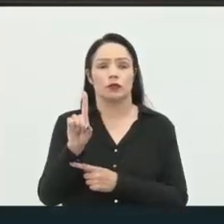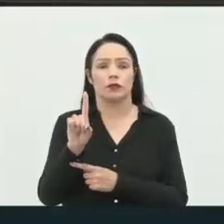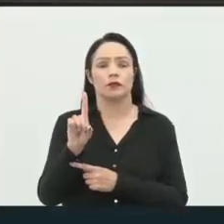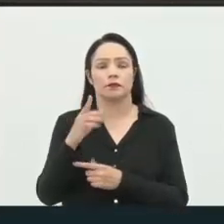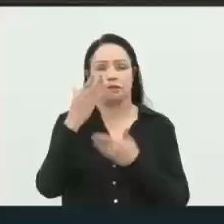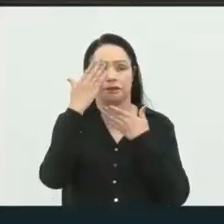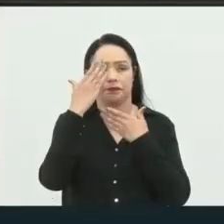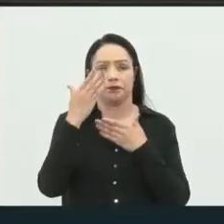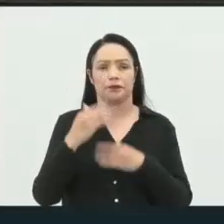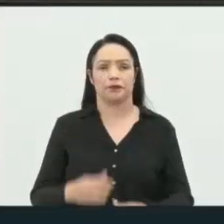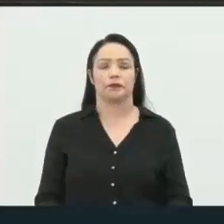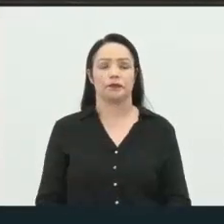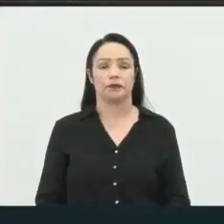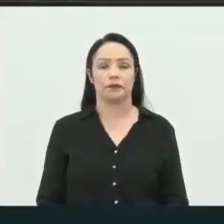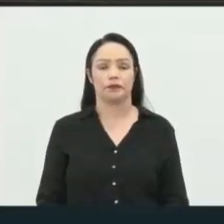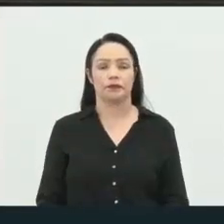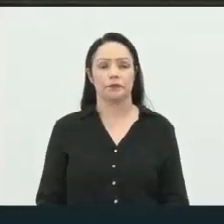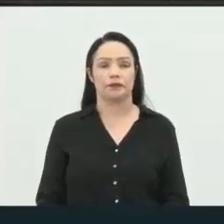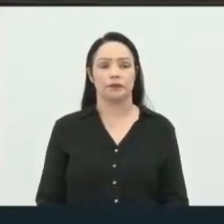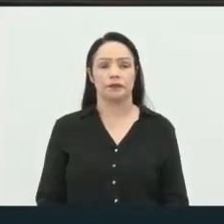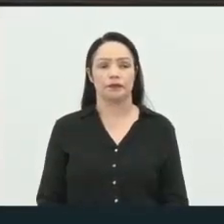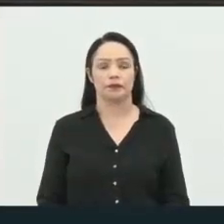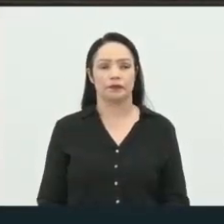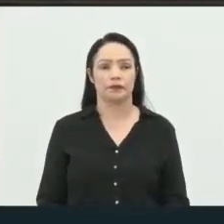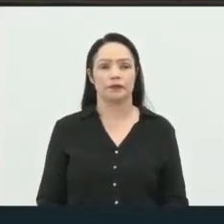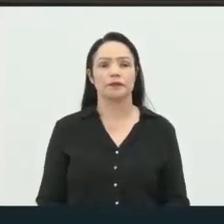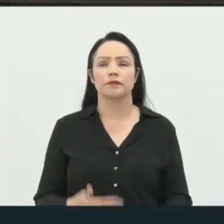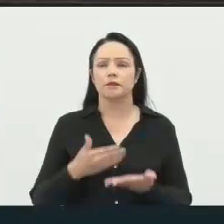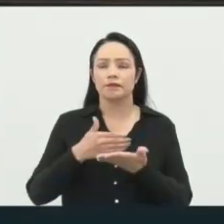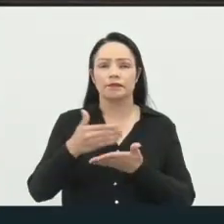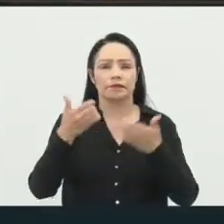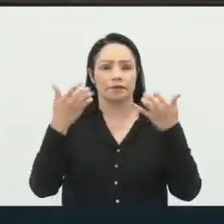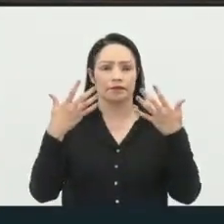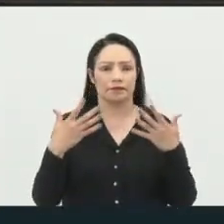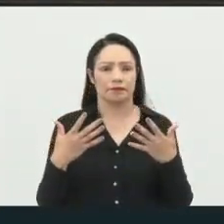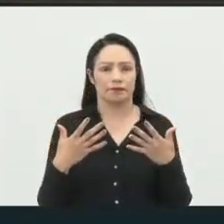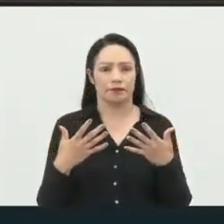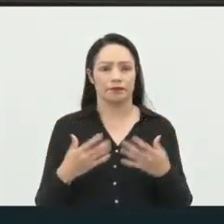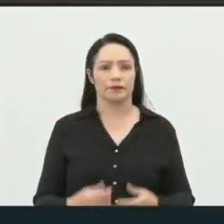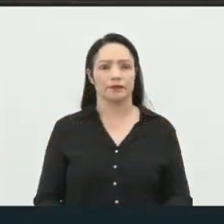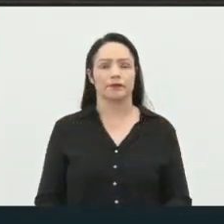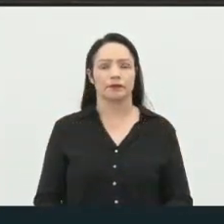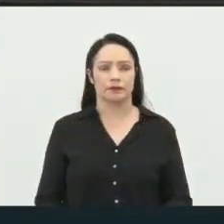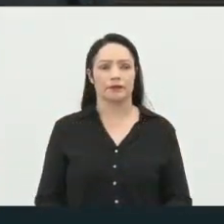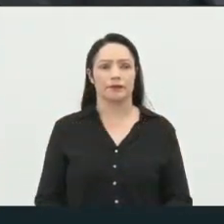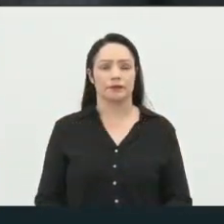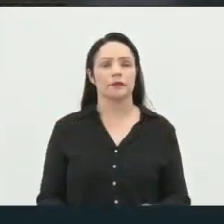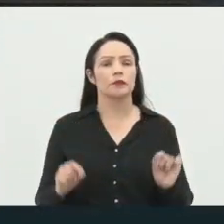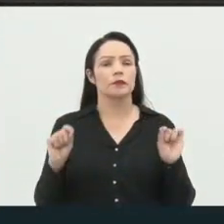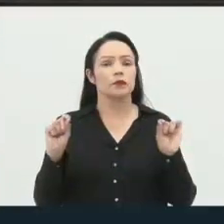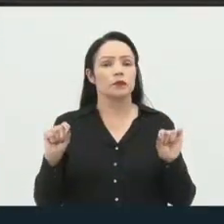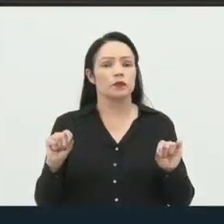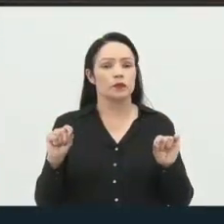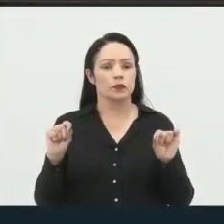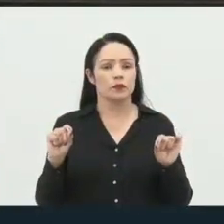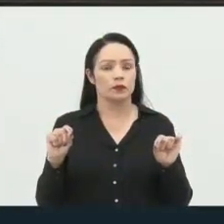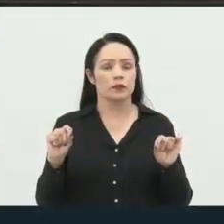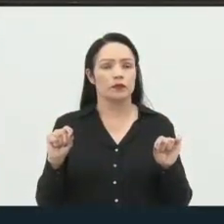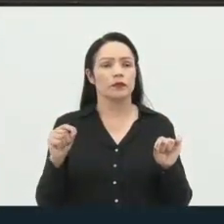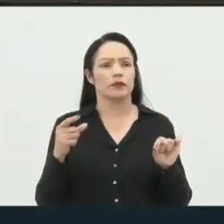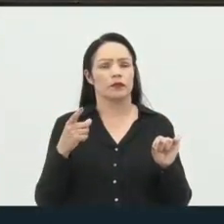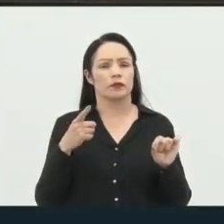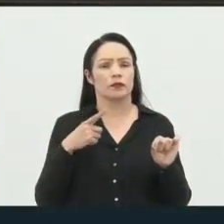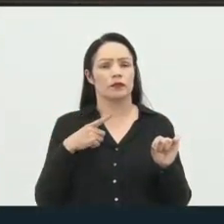quero começar a minha fala sobre uma contenção